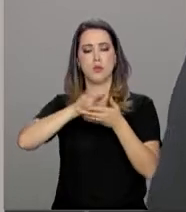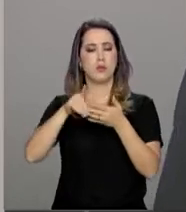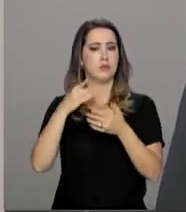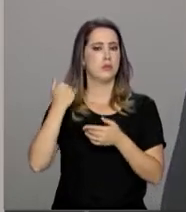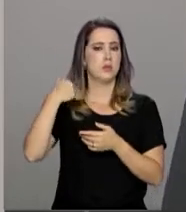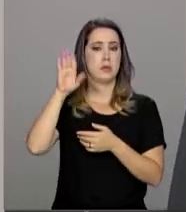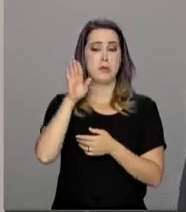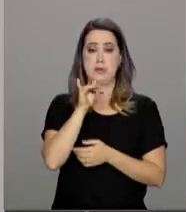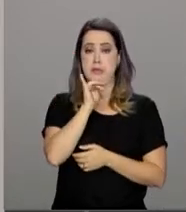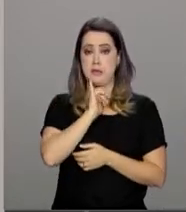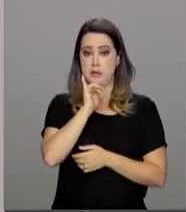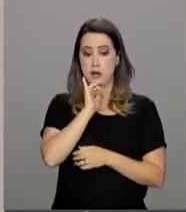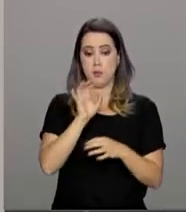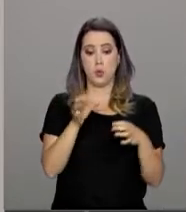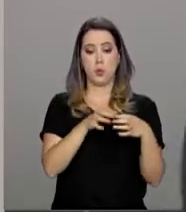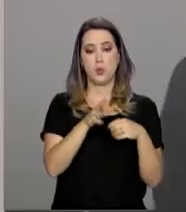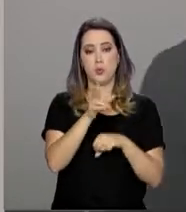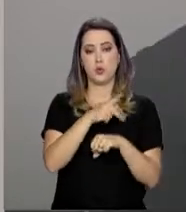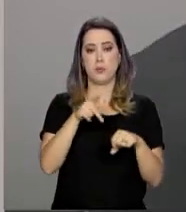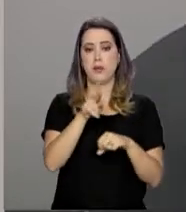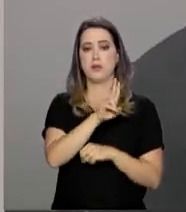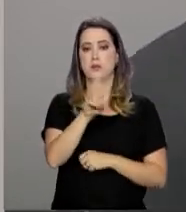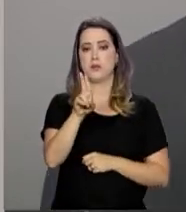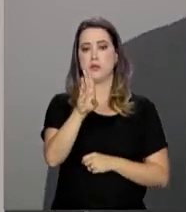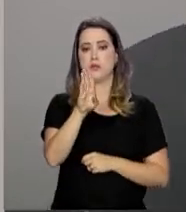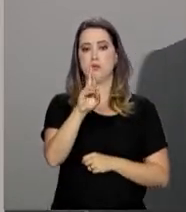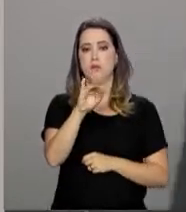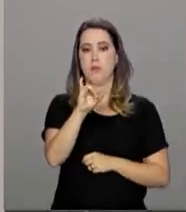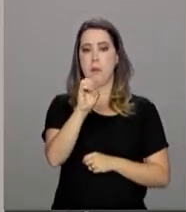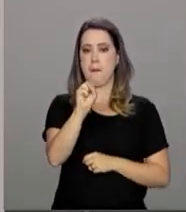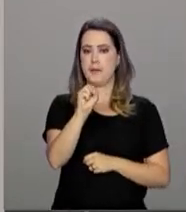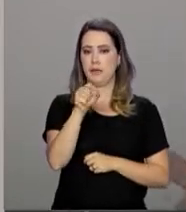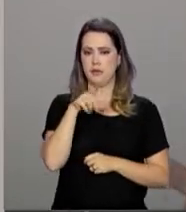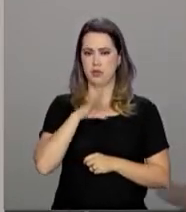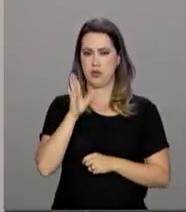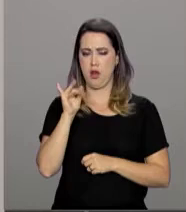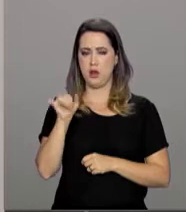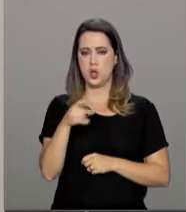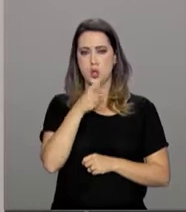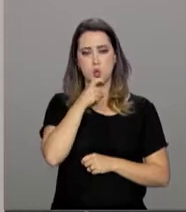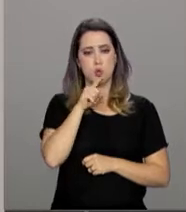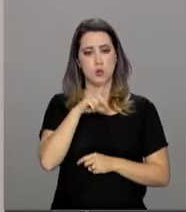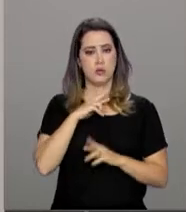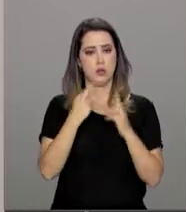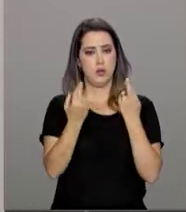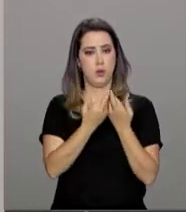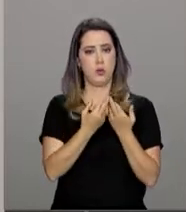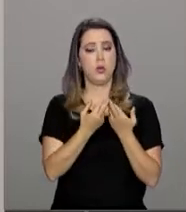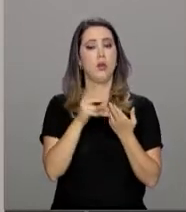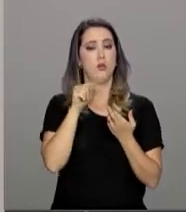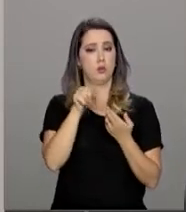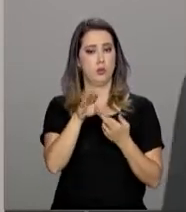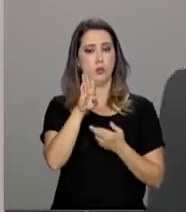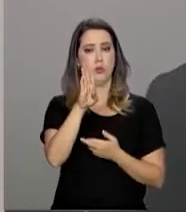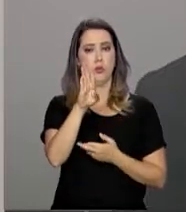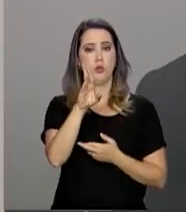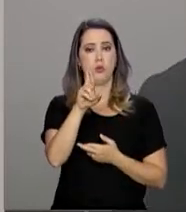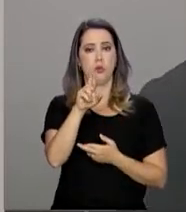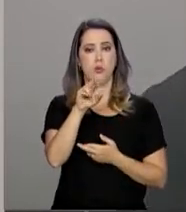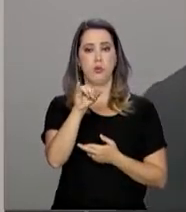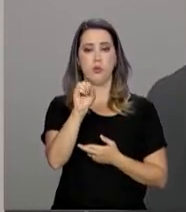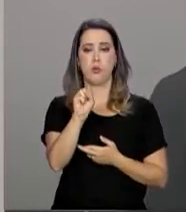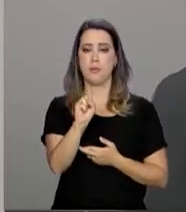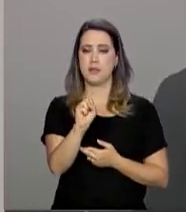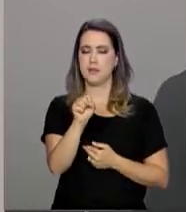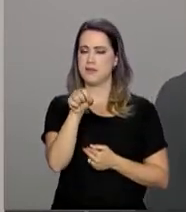exemplo como brics 10 muito proximamente nós temos agora em julho em julho uma reunião do brics mais uma